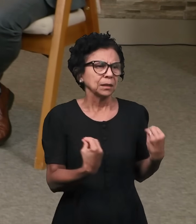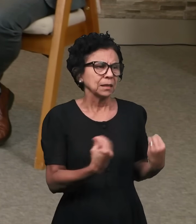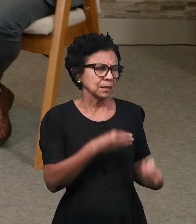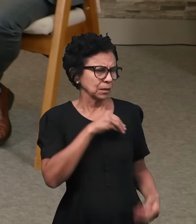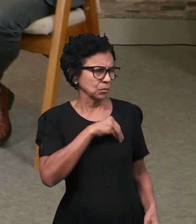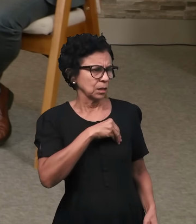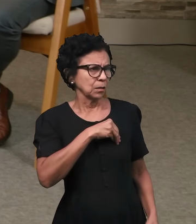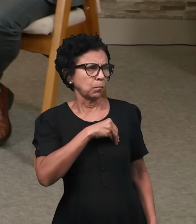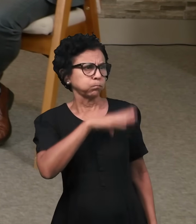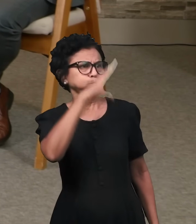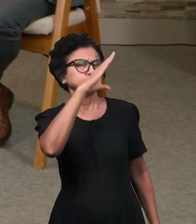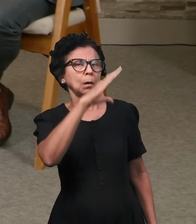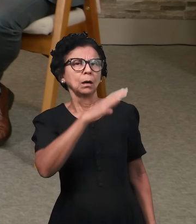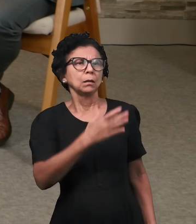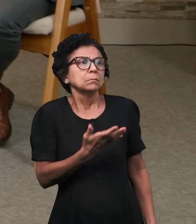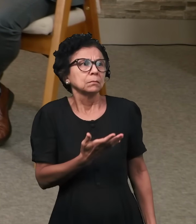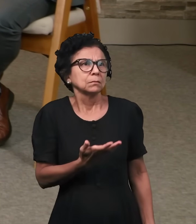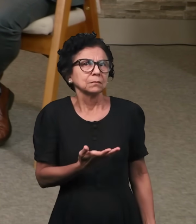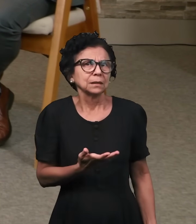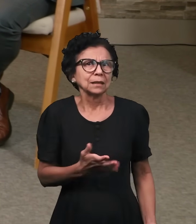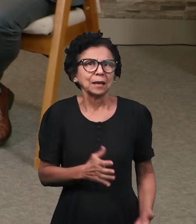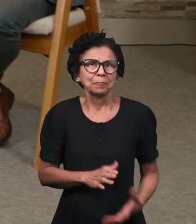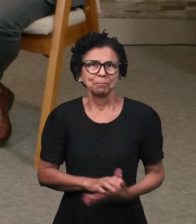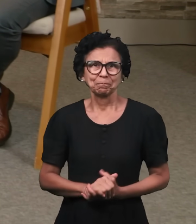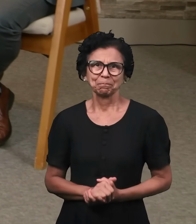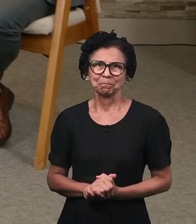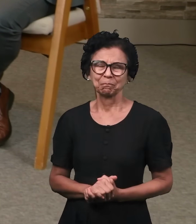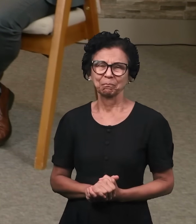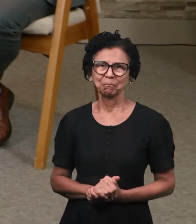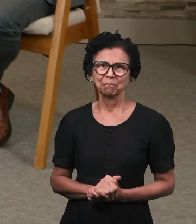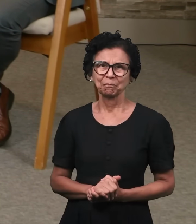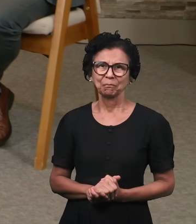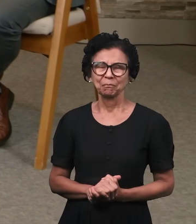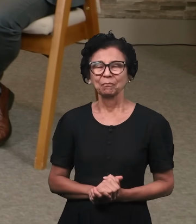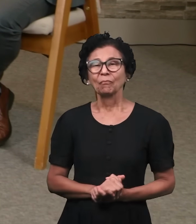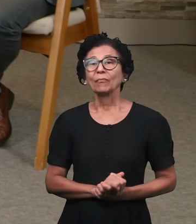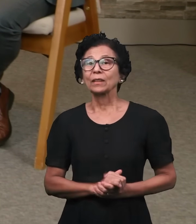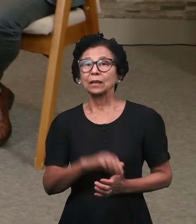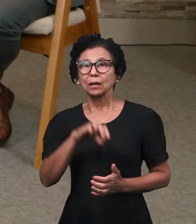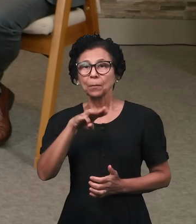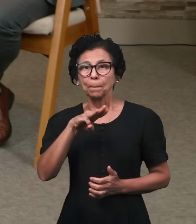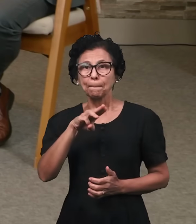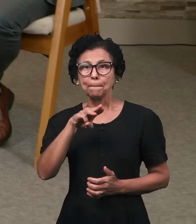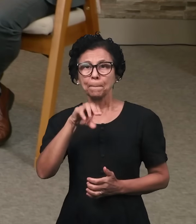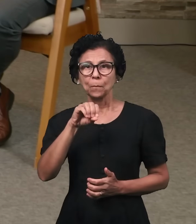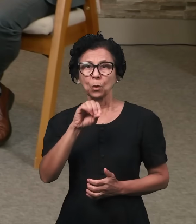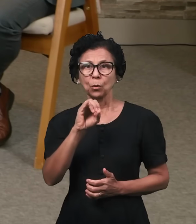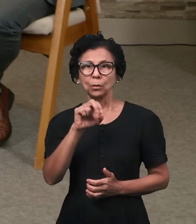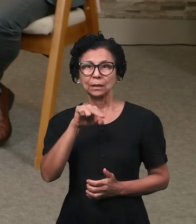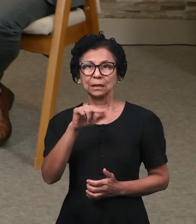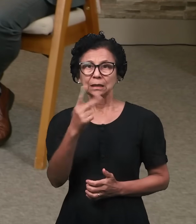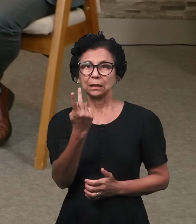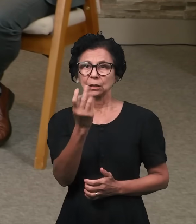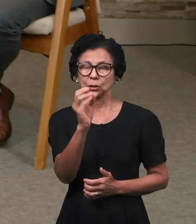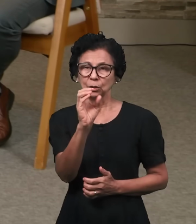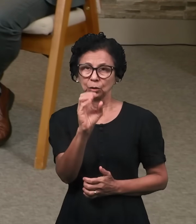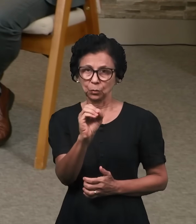se fala plantado, você vê uma coisa fixa. E aqui no Salmo 52, interessante, eu vi